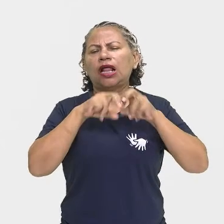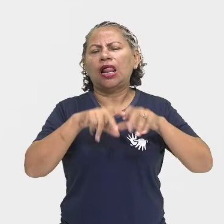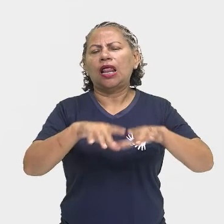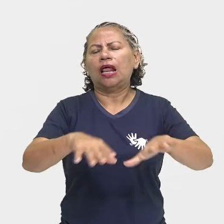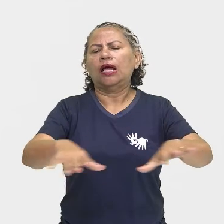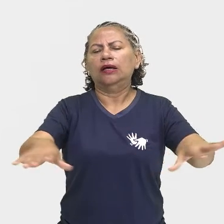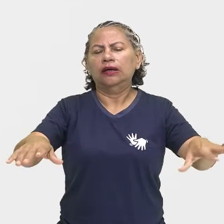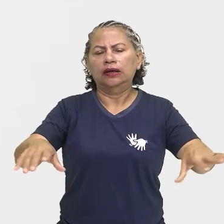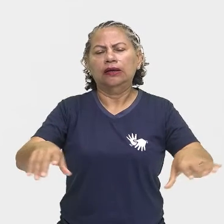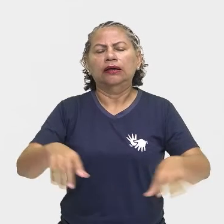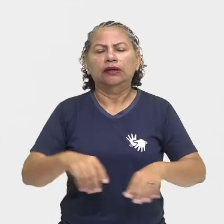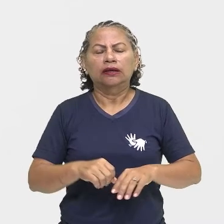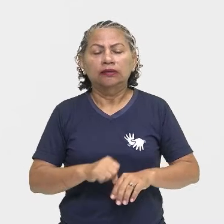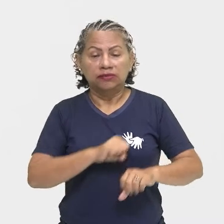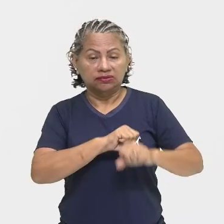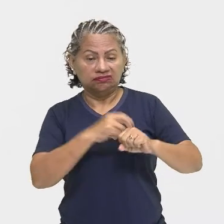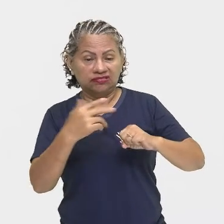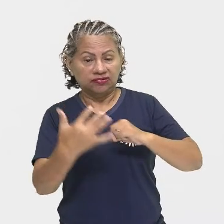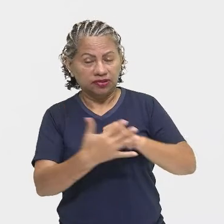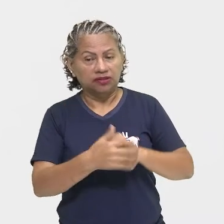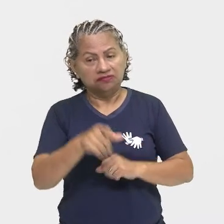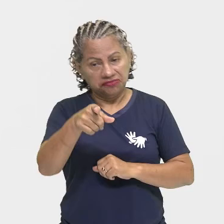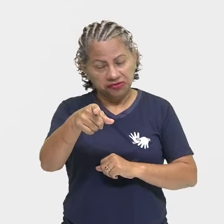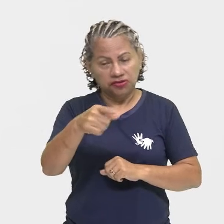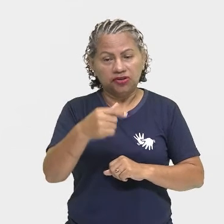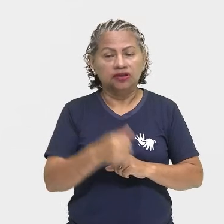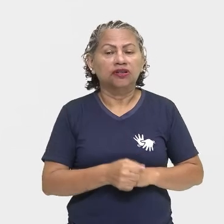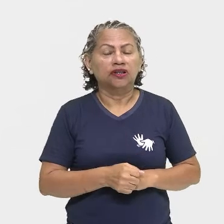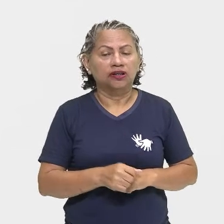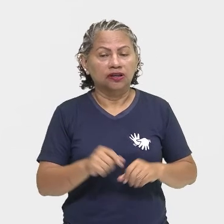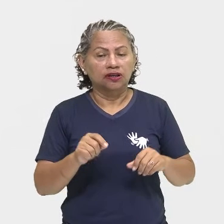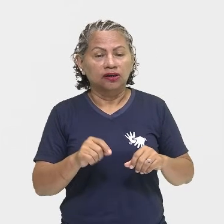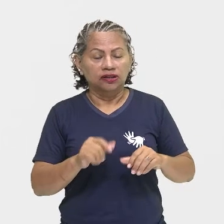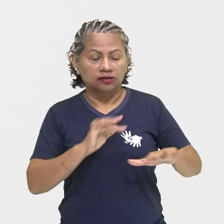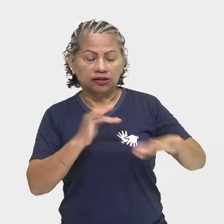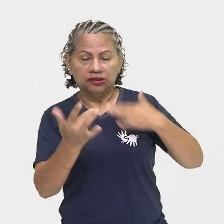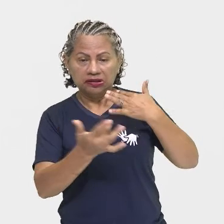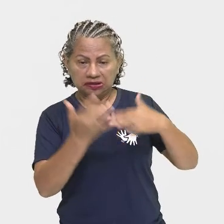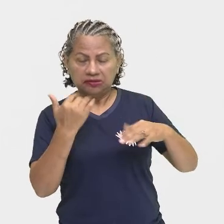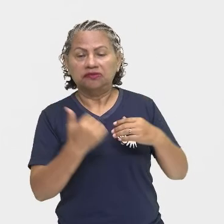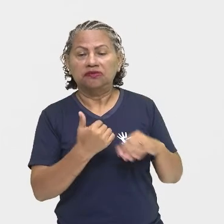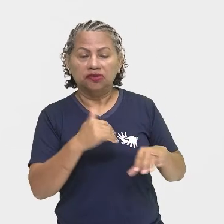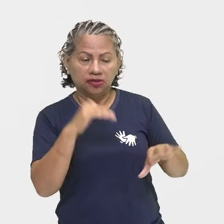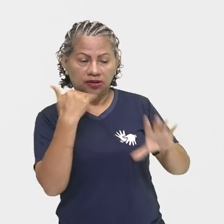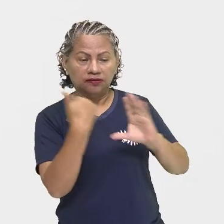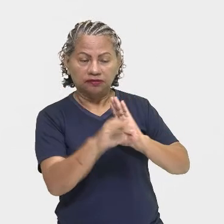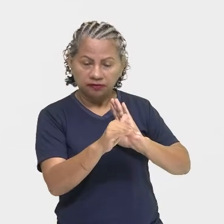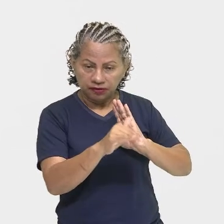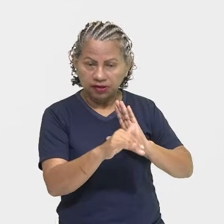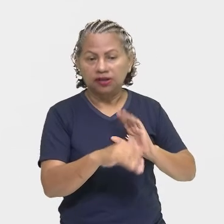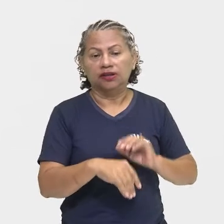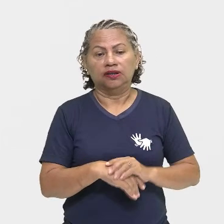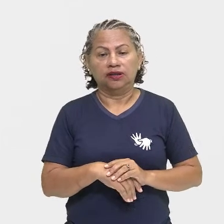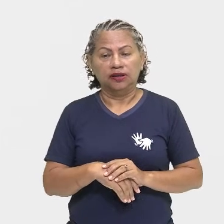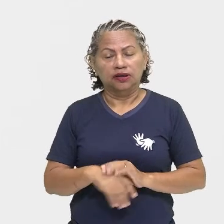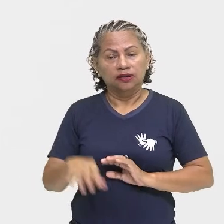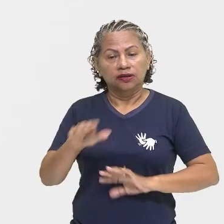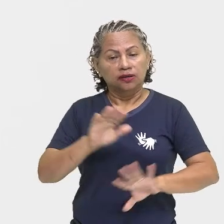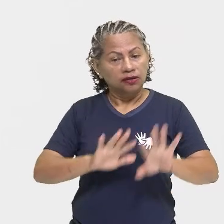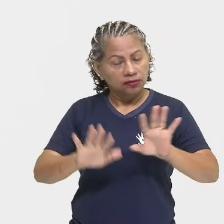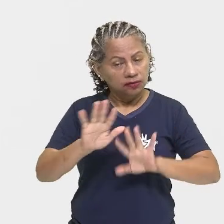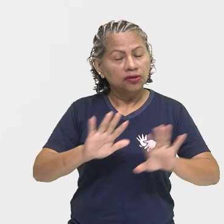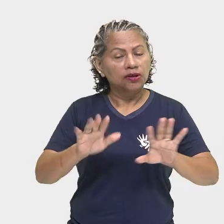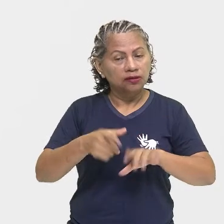Então, se você for postar alguma coisa sobre a pandemia, sobre o coronavírus ou sobre algum